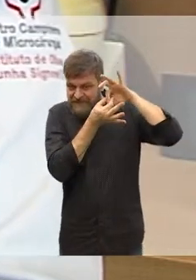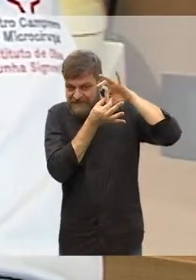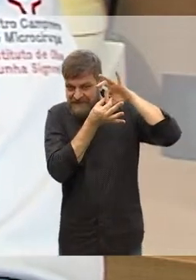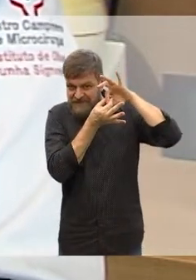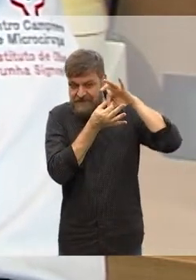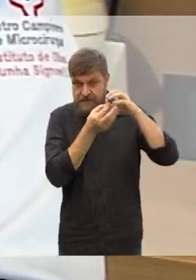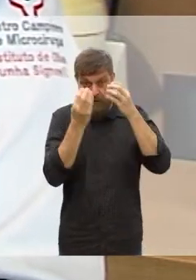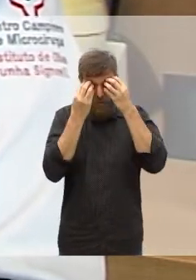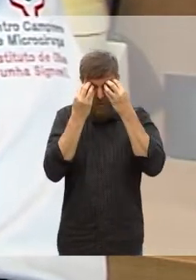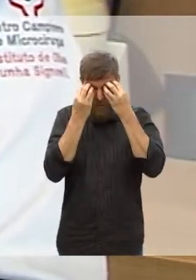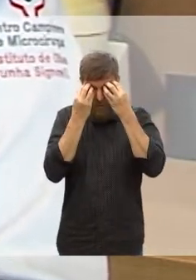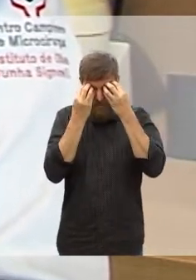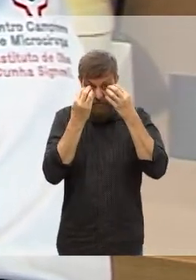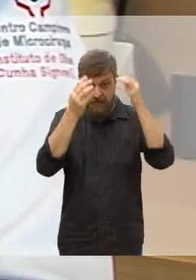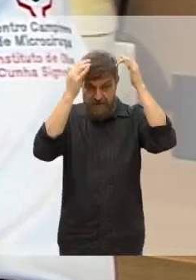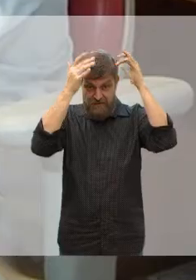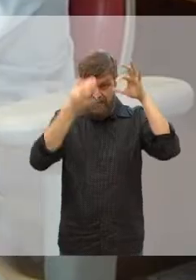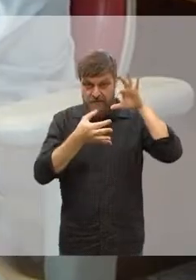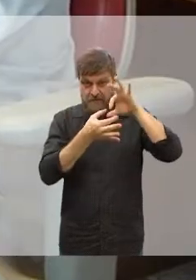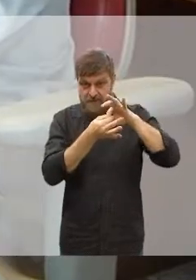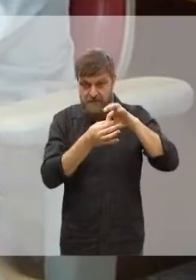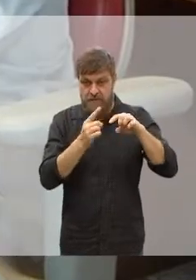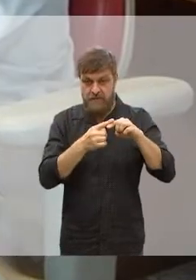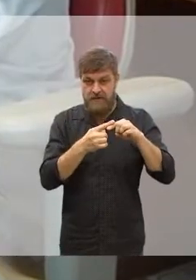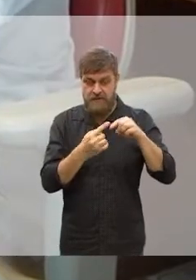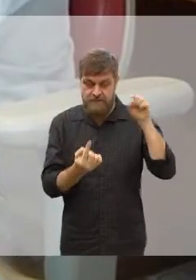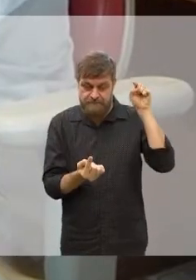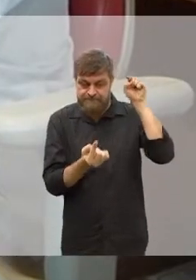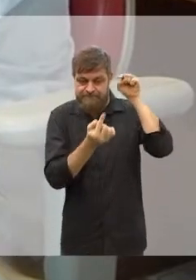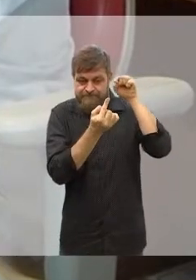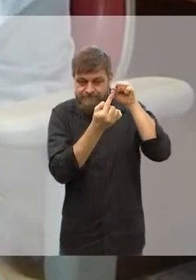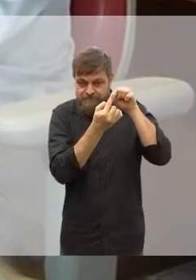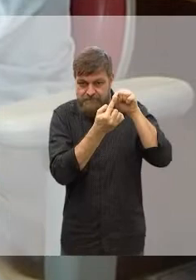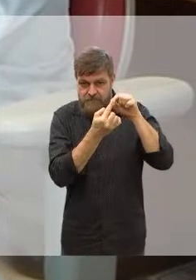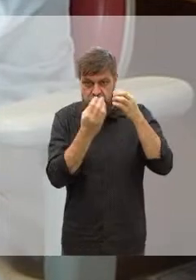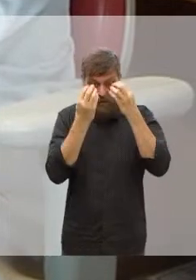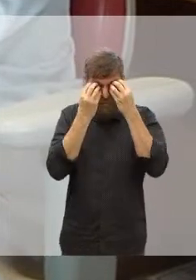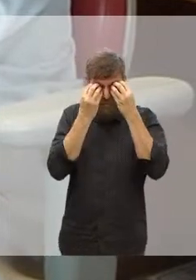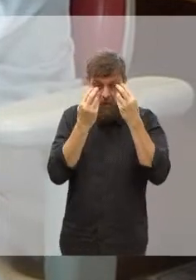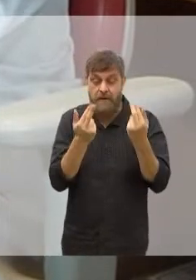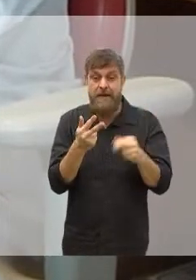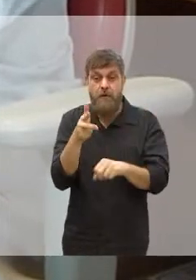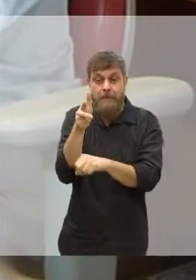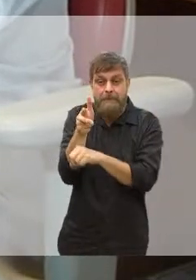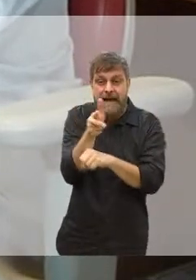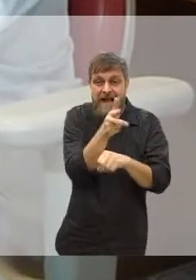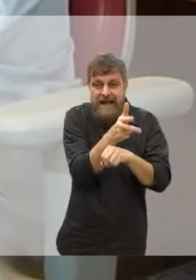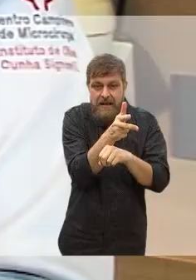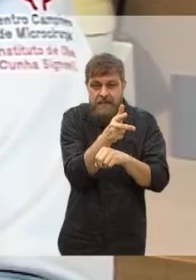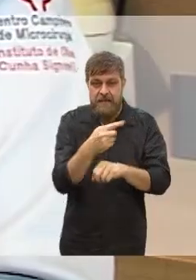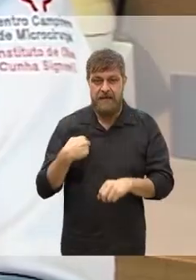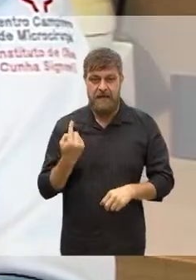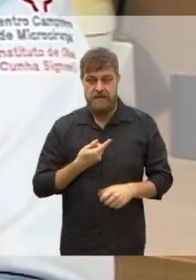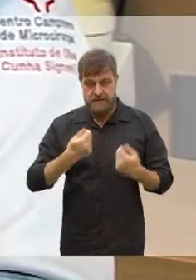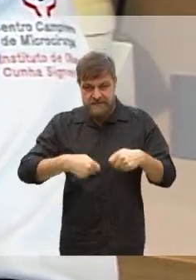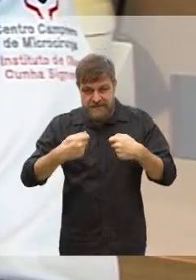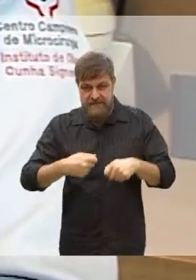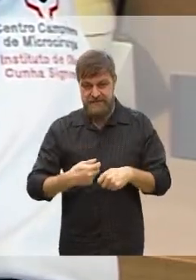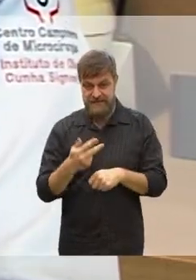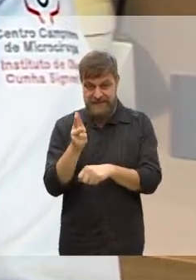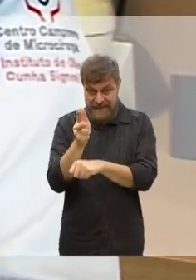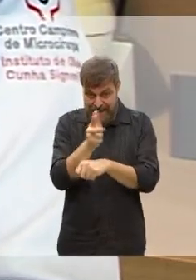cérebro, porque nossa visão depende do cérebro, mas o olho é apenas uma câmera. Então, a gente tem que cuidar da